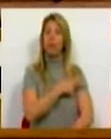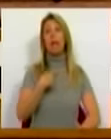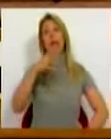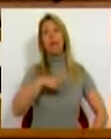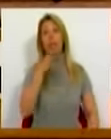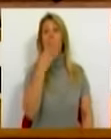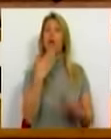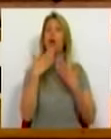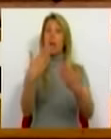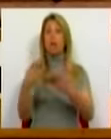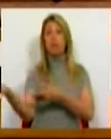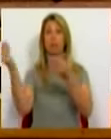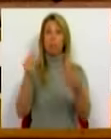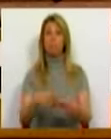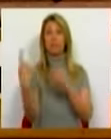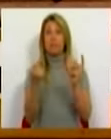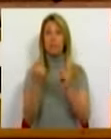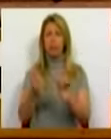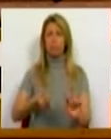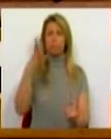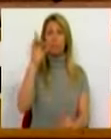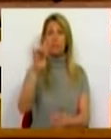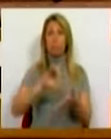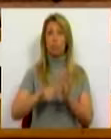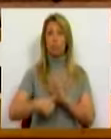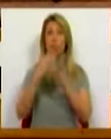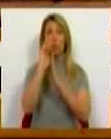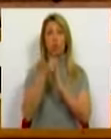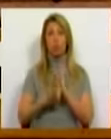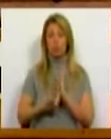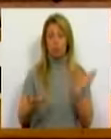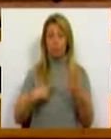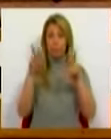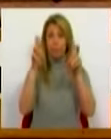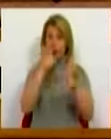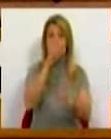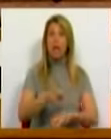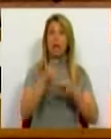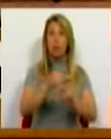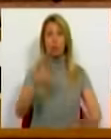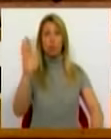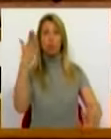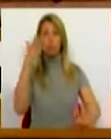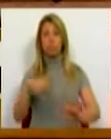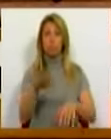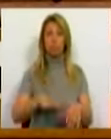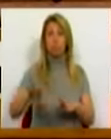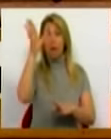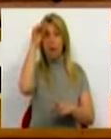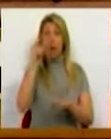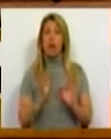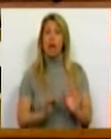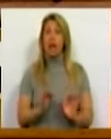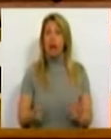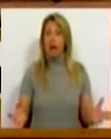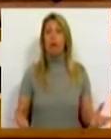apresentação para debate dos 6 projetos de resolução. O tema da agricultura, em particular do setor pecuário, reveste-se